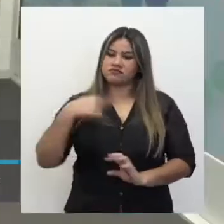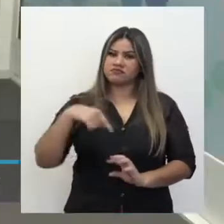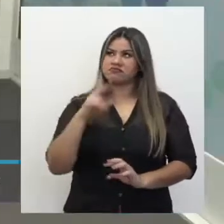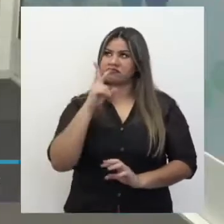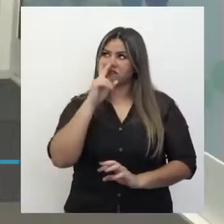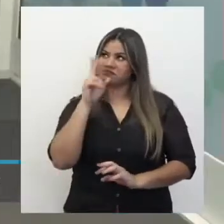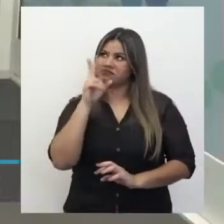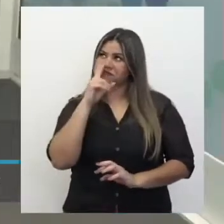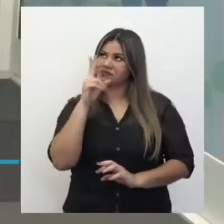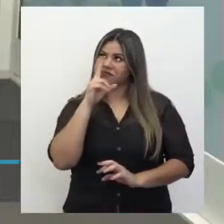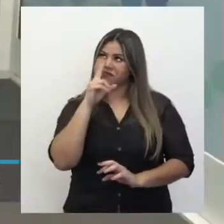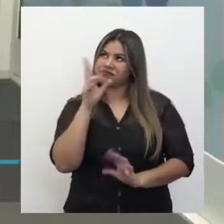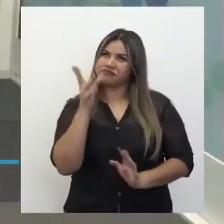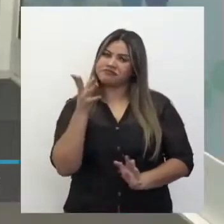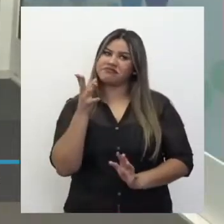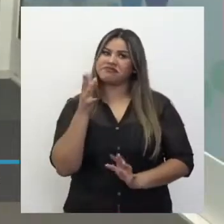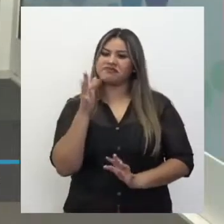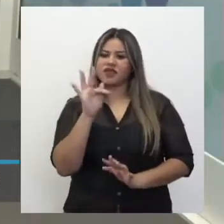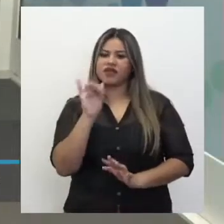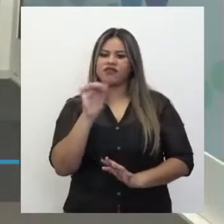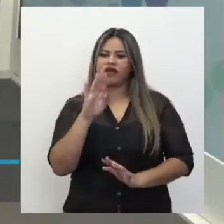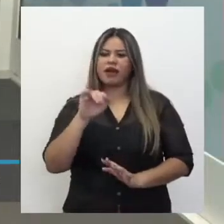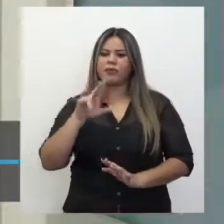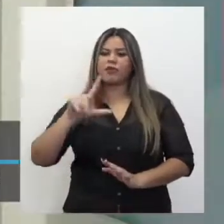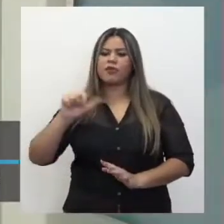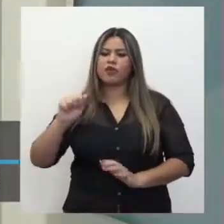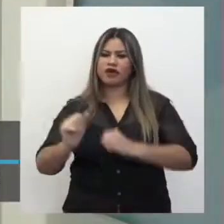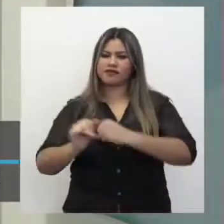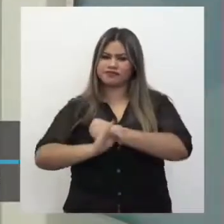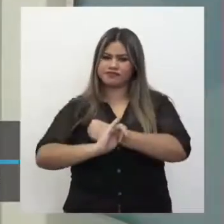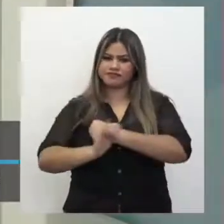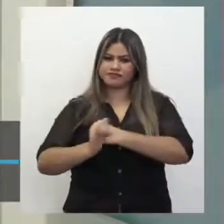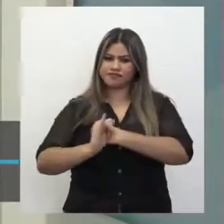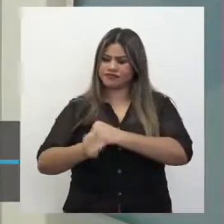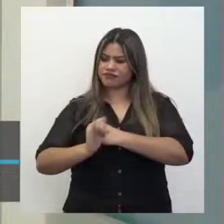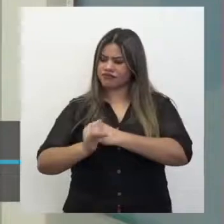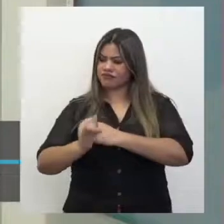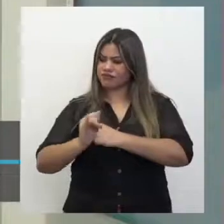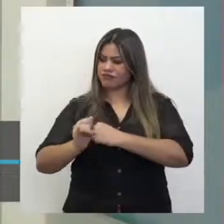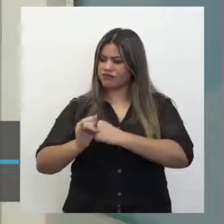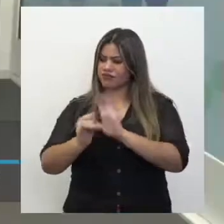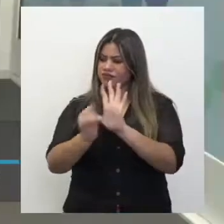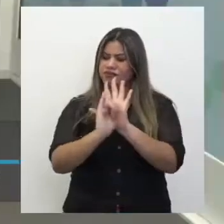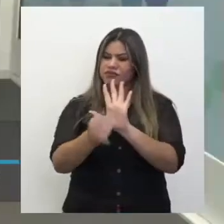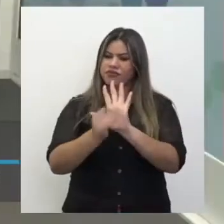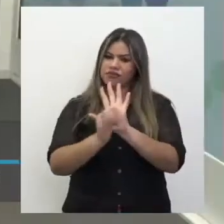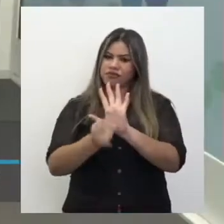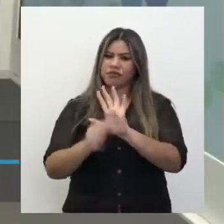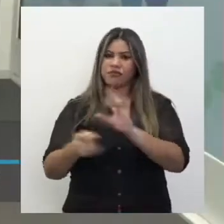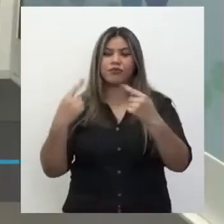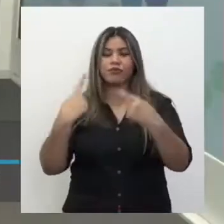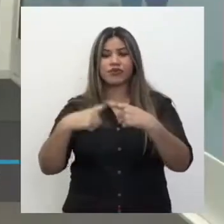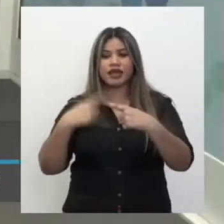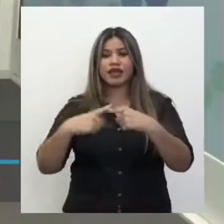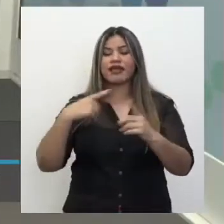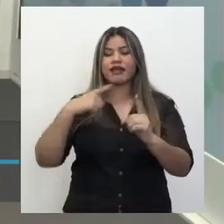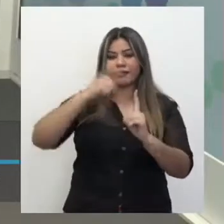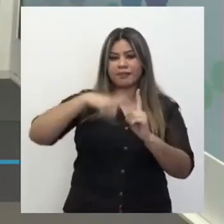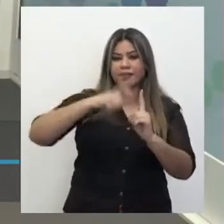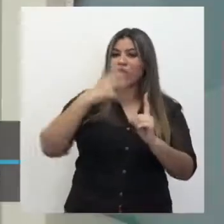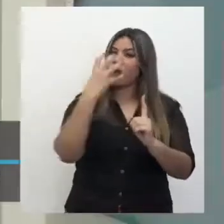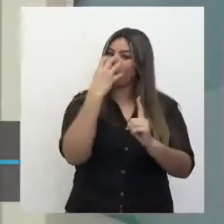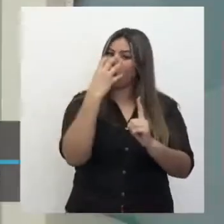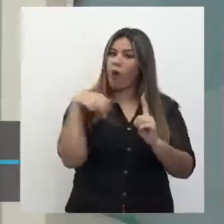acaba parecendo uma fábula também, né? Por conta de ser o quê? Você tem um cachorro, o cão como personagem, né? Isso, um cão